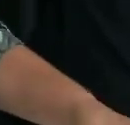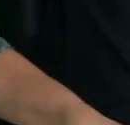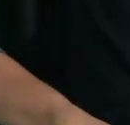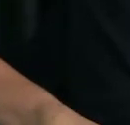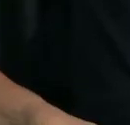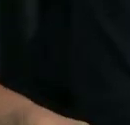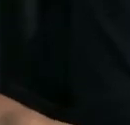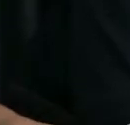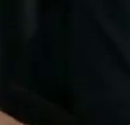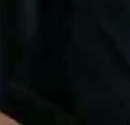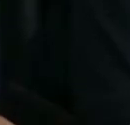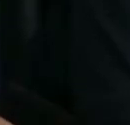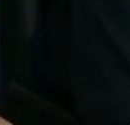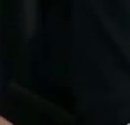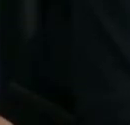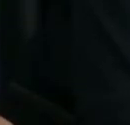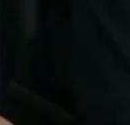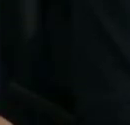reiterar a indicação de número